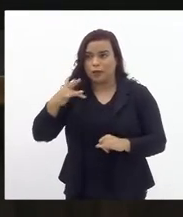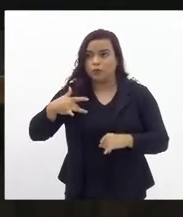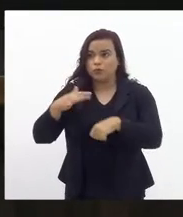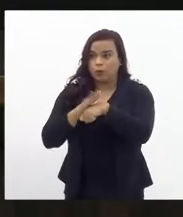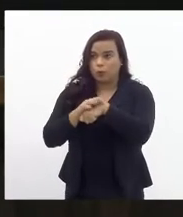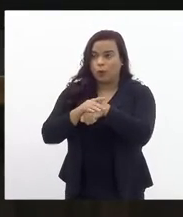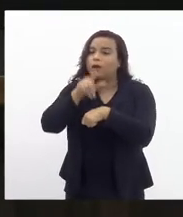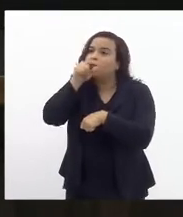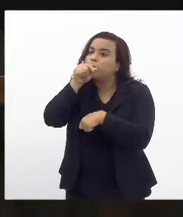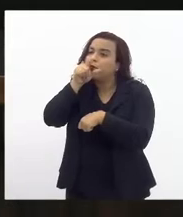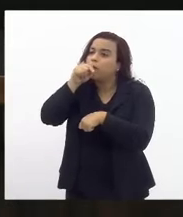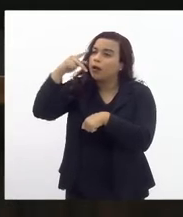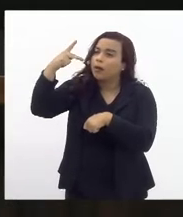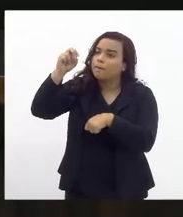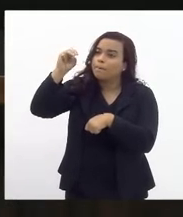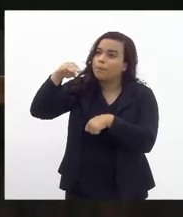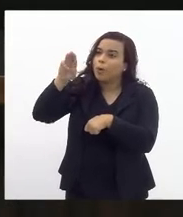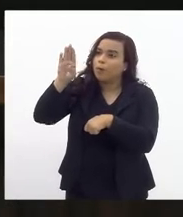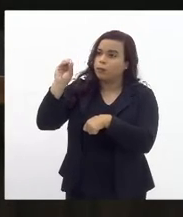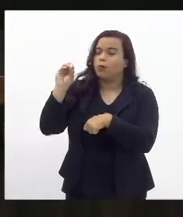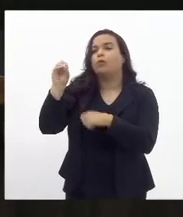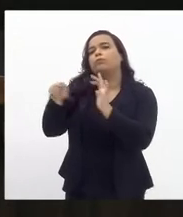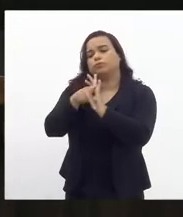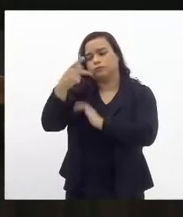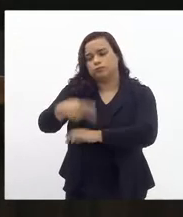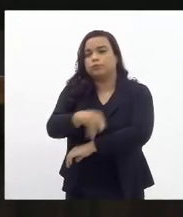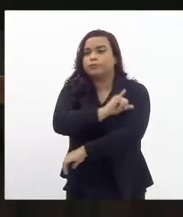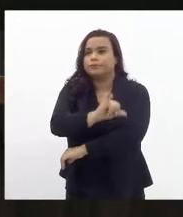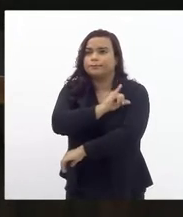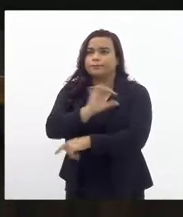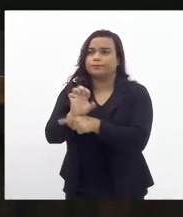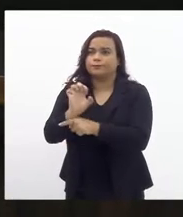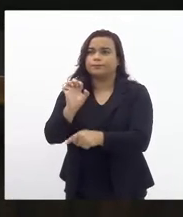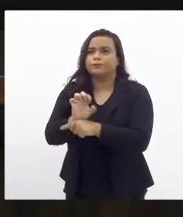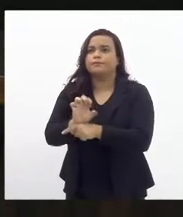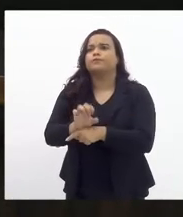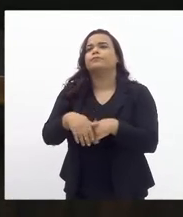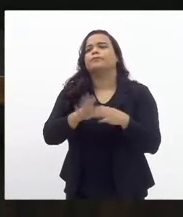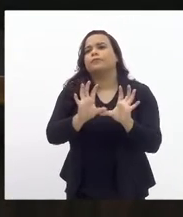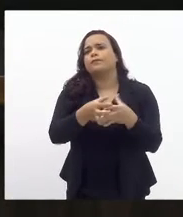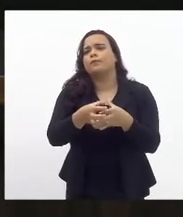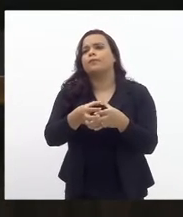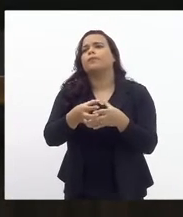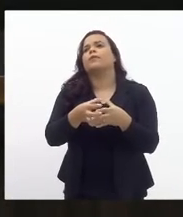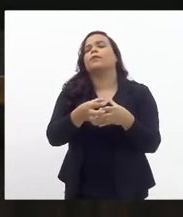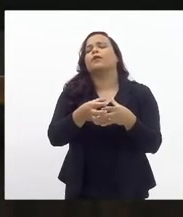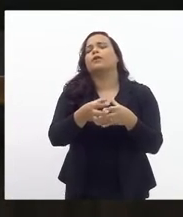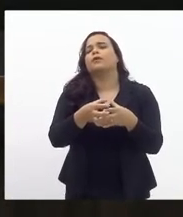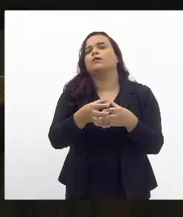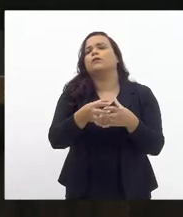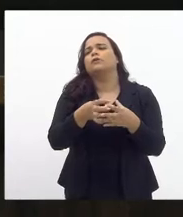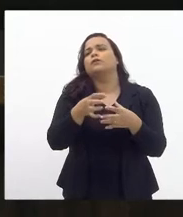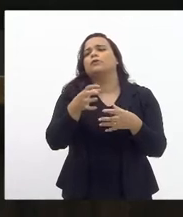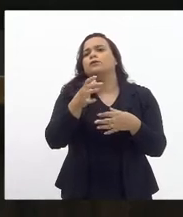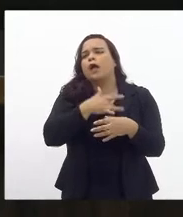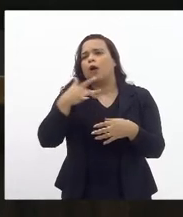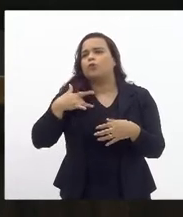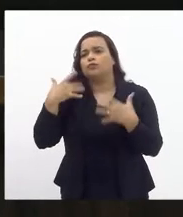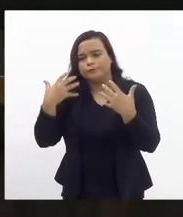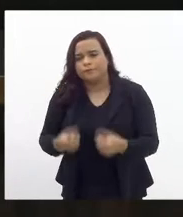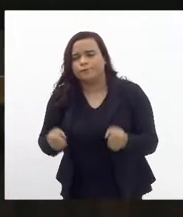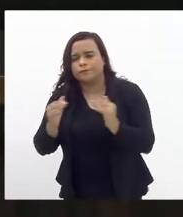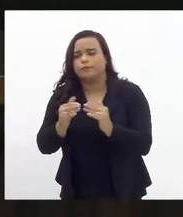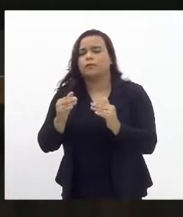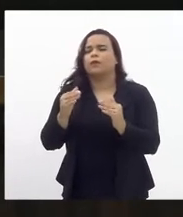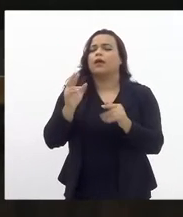Janeiro. Pareceres das comissões de Constituição e Justiça pela constitucionalidade de saúde favorável, de defesa e proteção dos animais